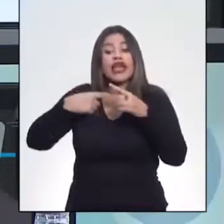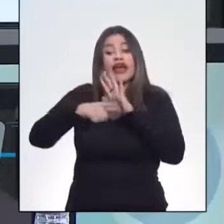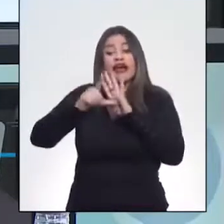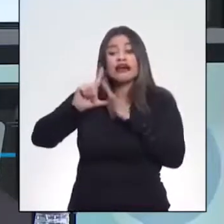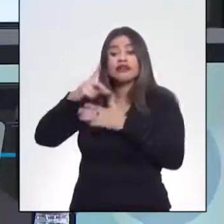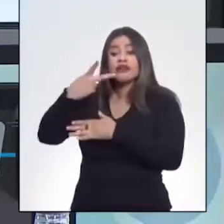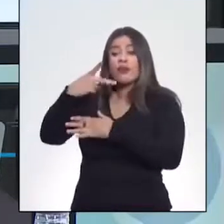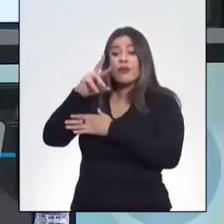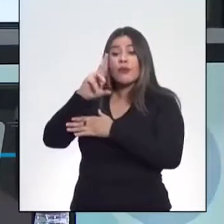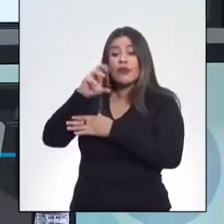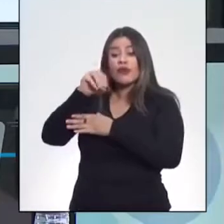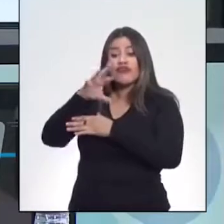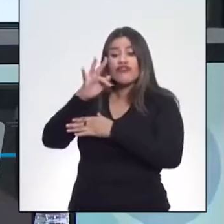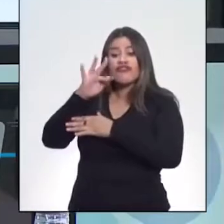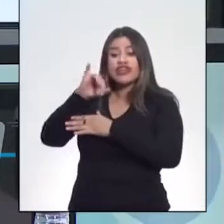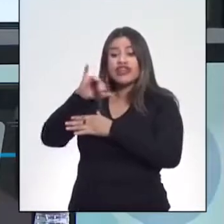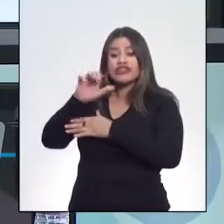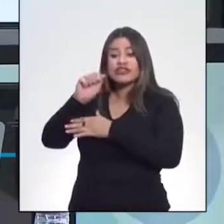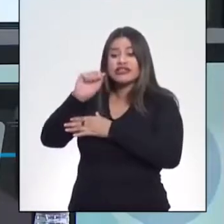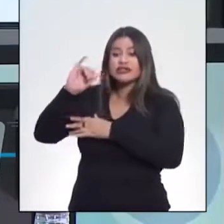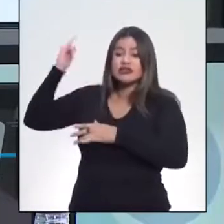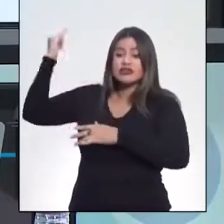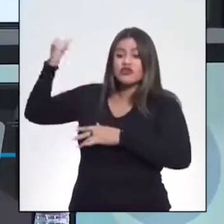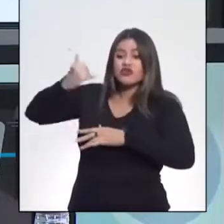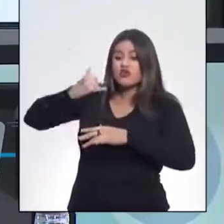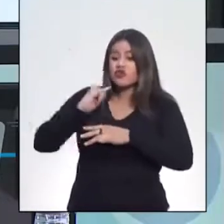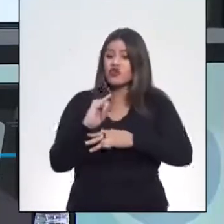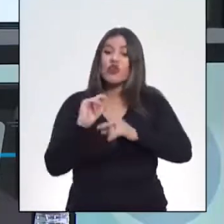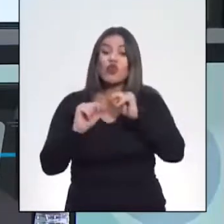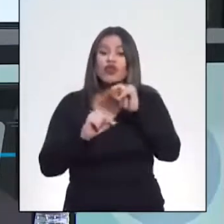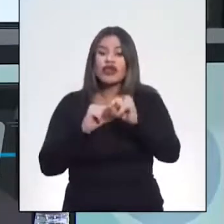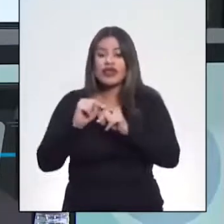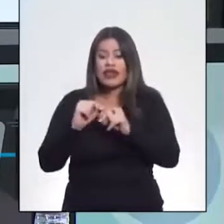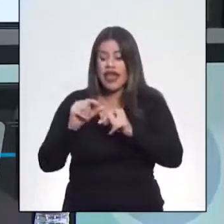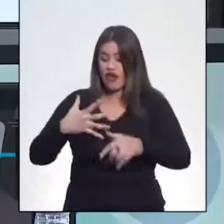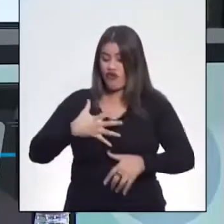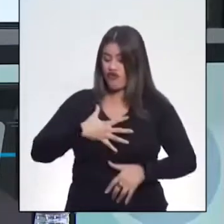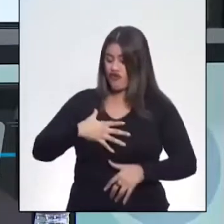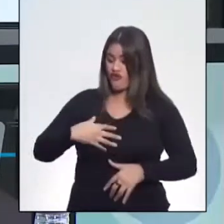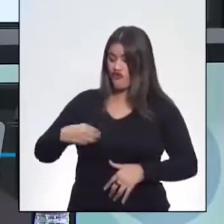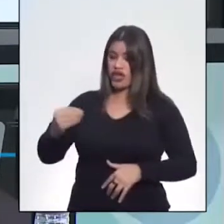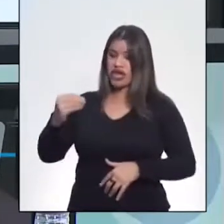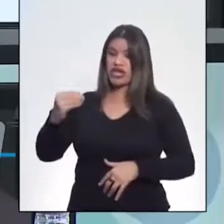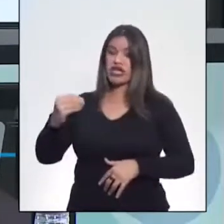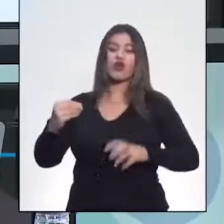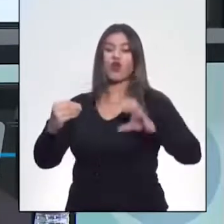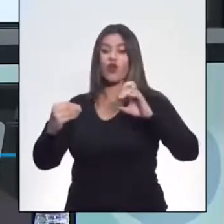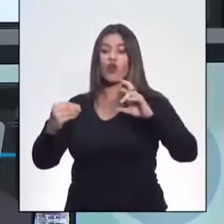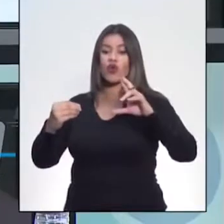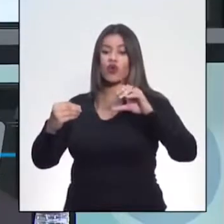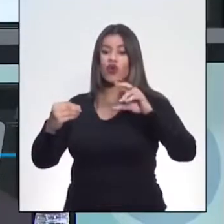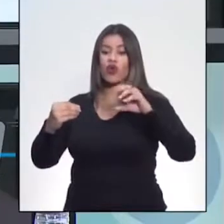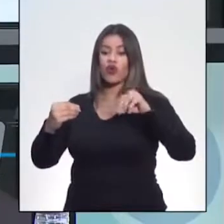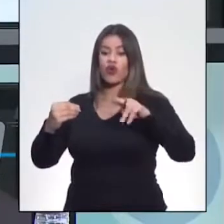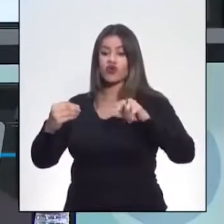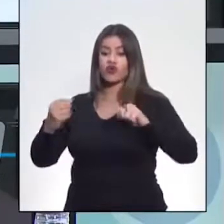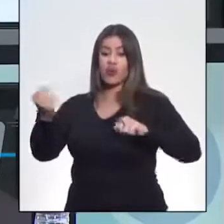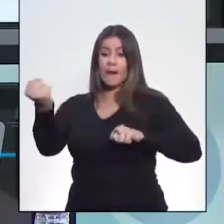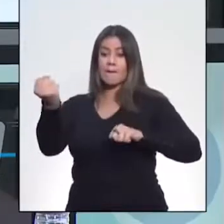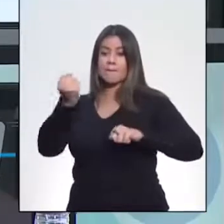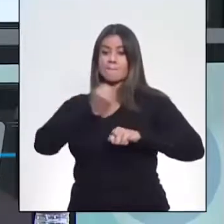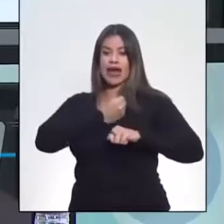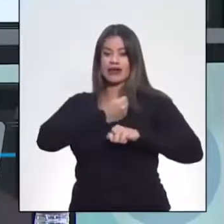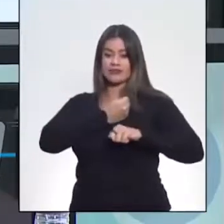a mãe de Deus esconde ele então ele não é morto e ele volta e mata o seu pai abre a barriga